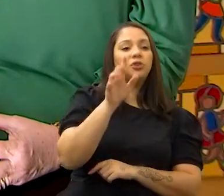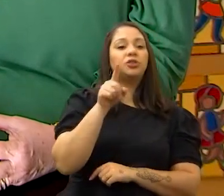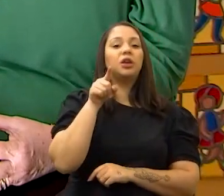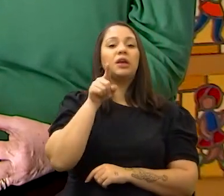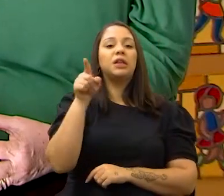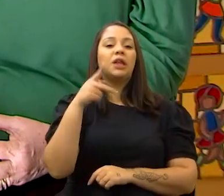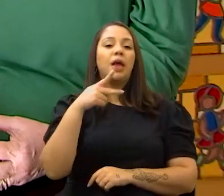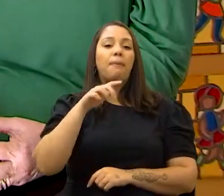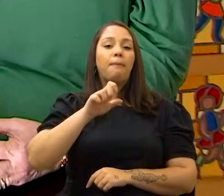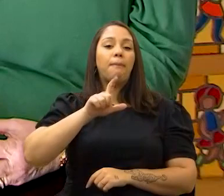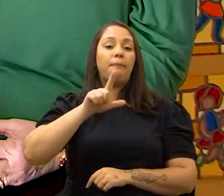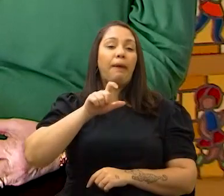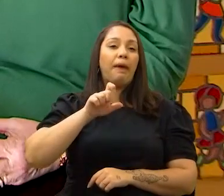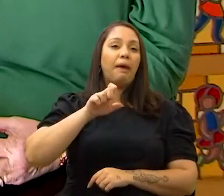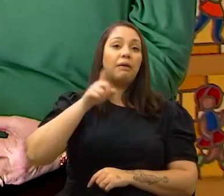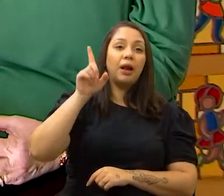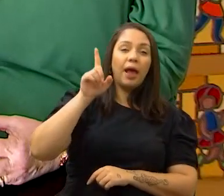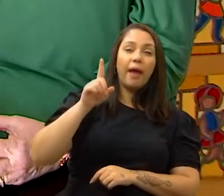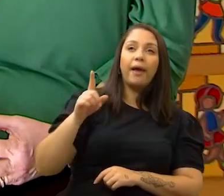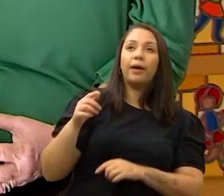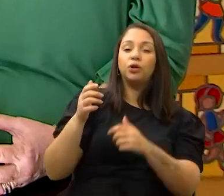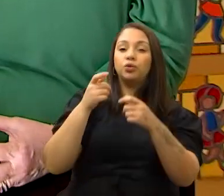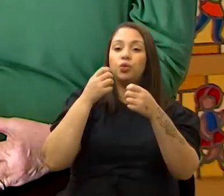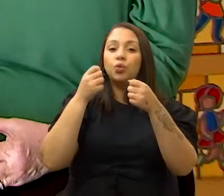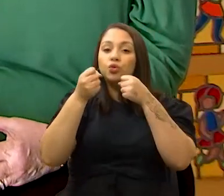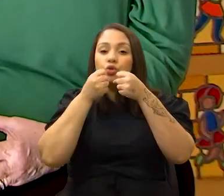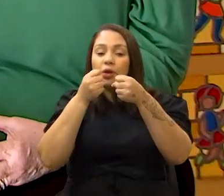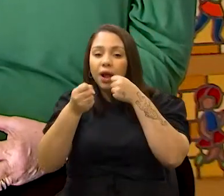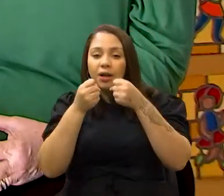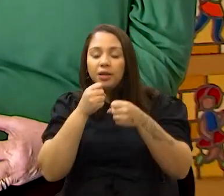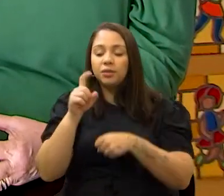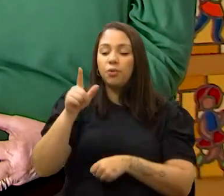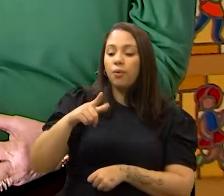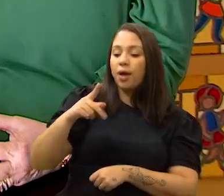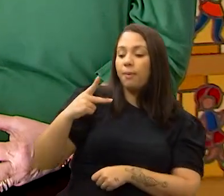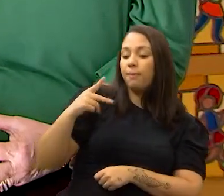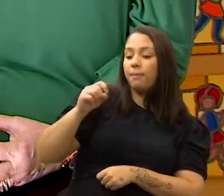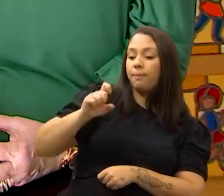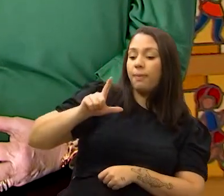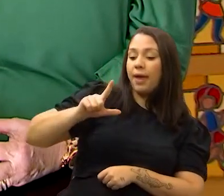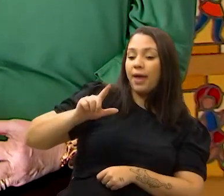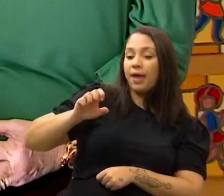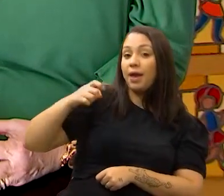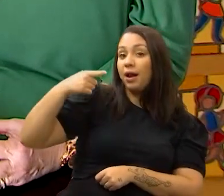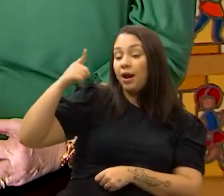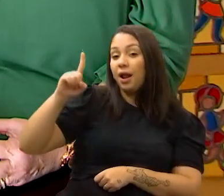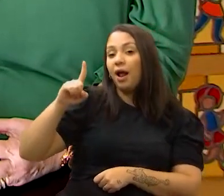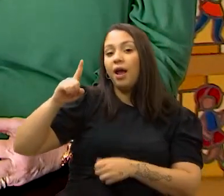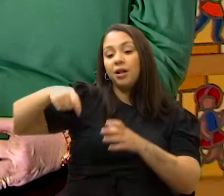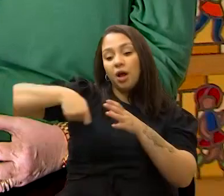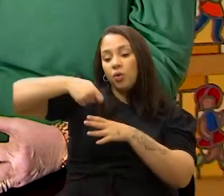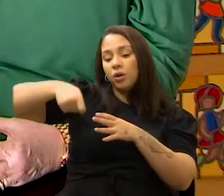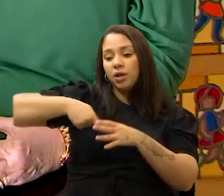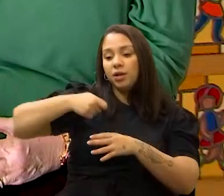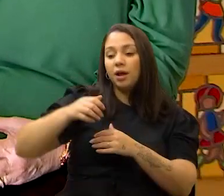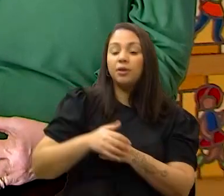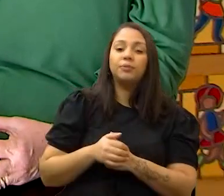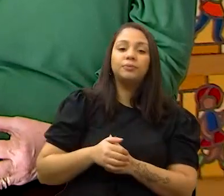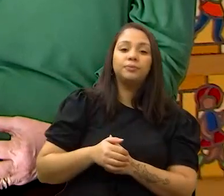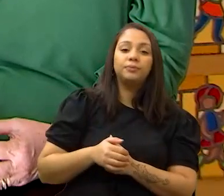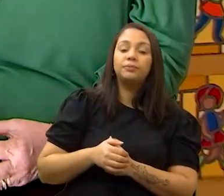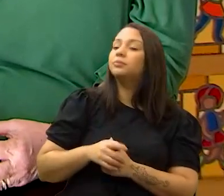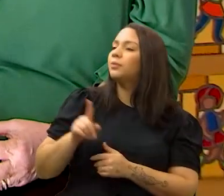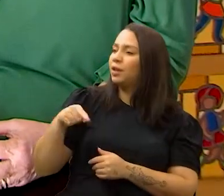do jornalismo, ele, enfim, é o Pelé da culinária, por exemplo.